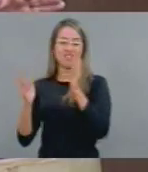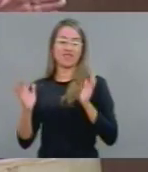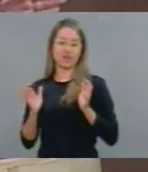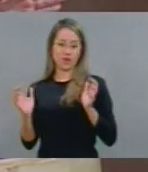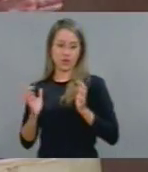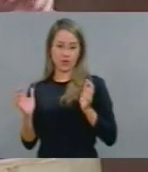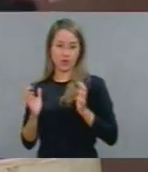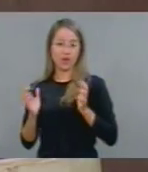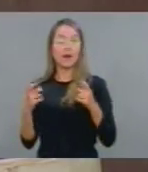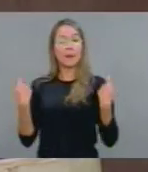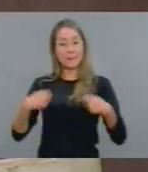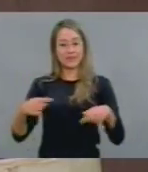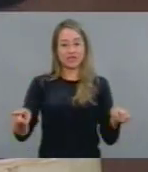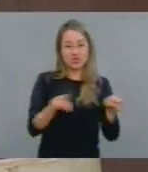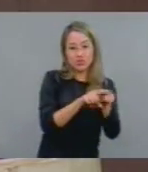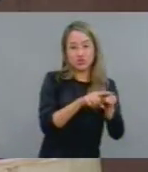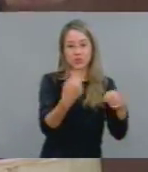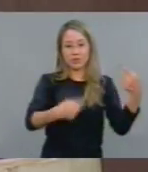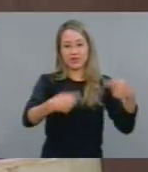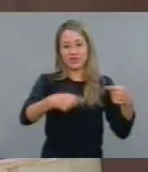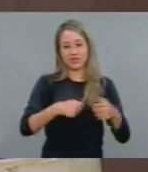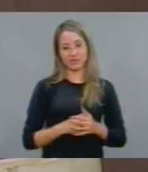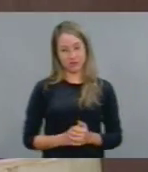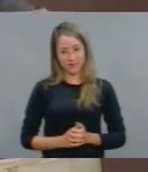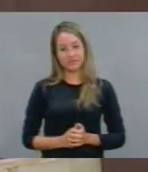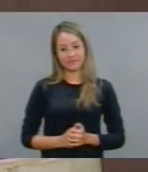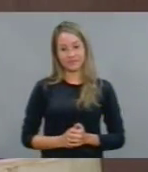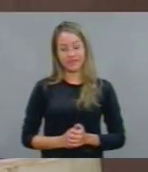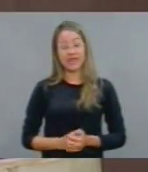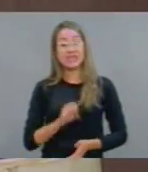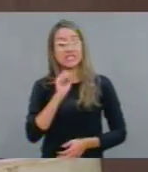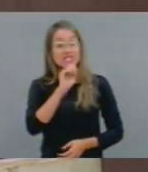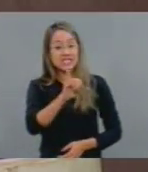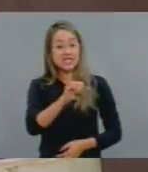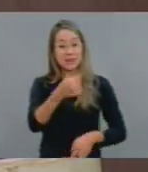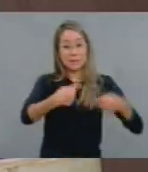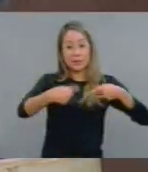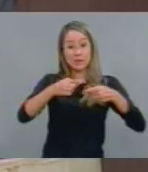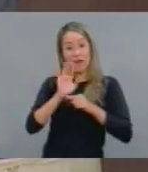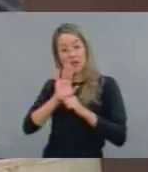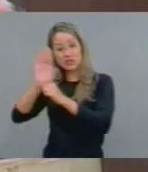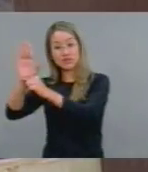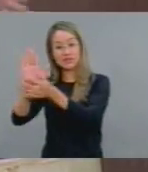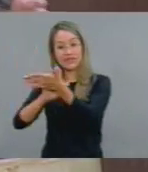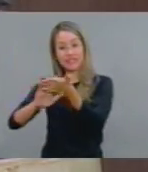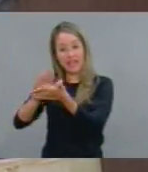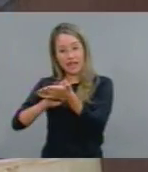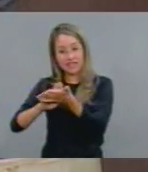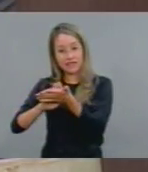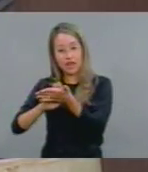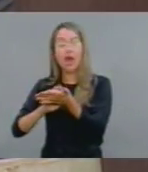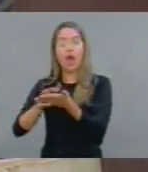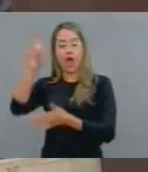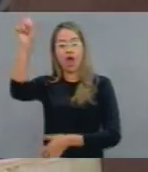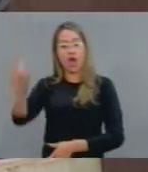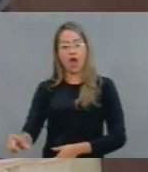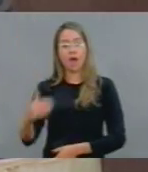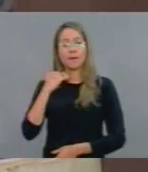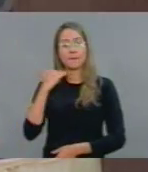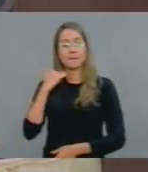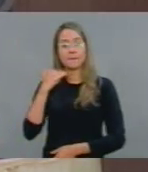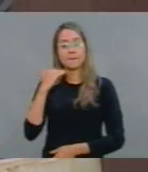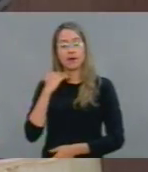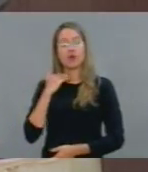política para reorganizar a sua rentabilidade. É isso que está por trás. Não sejamos ingênuos, não é o combate